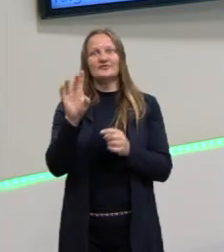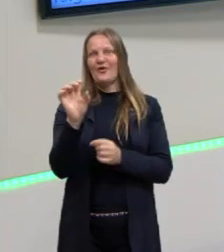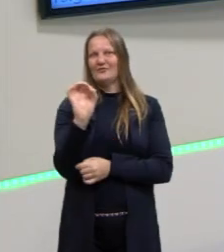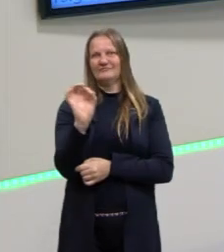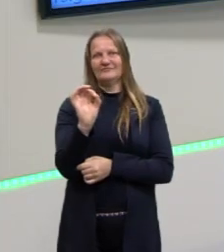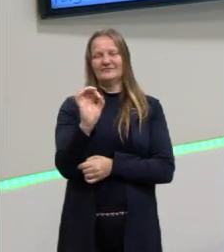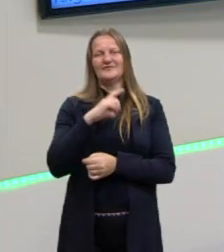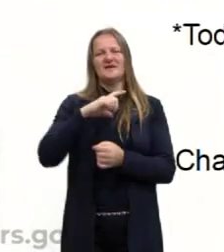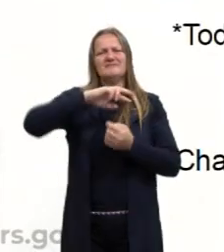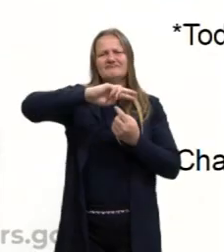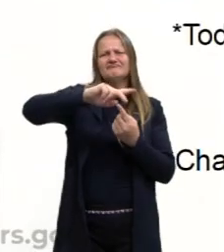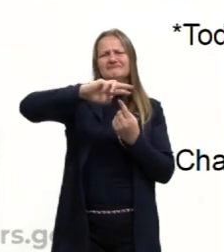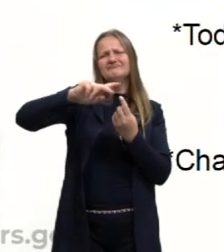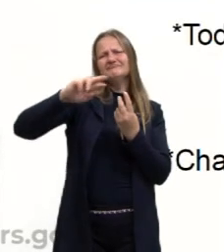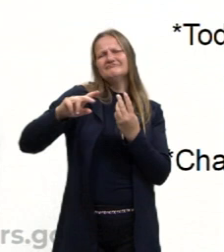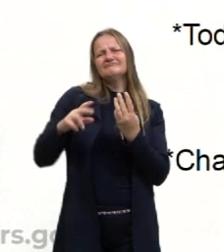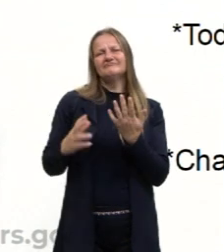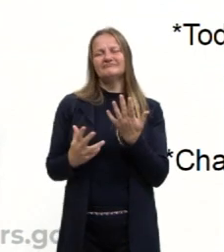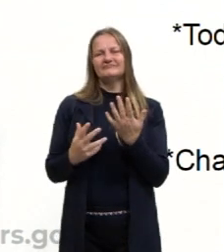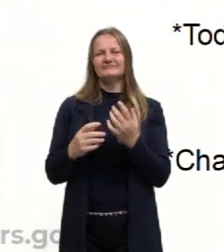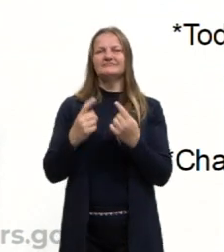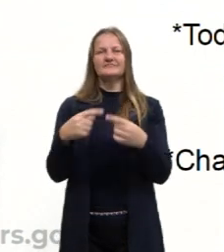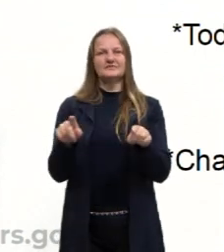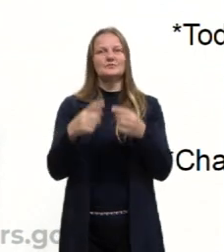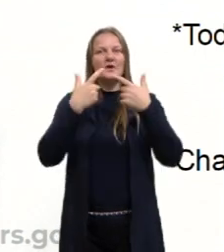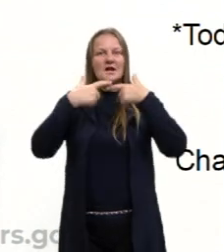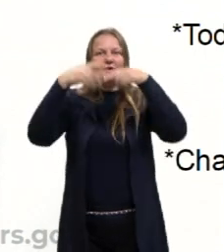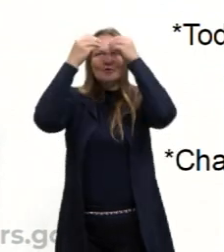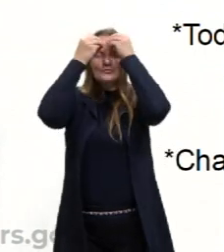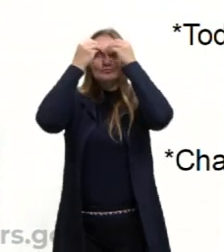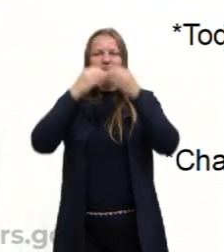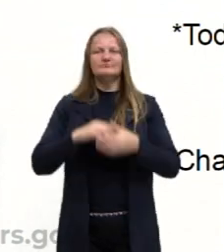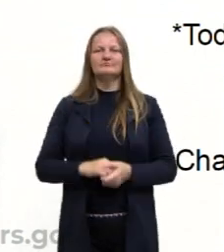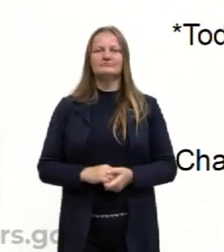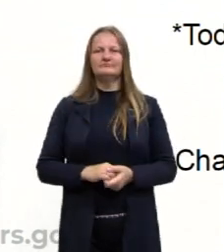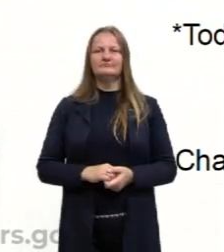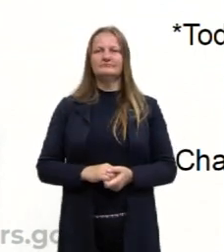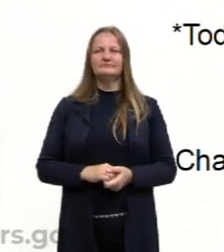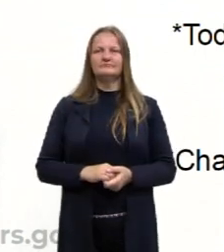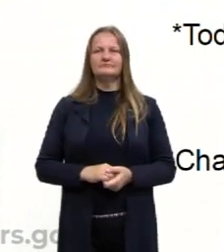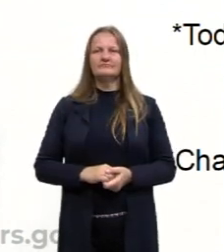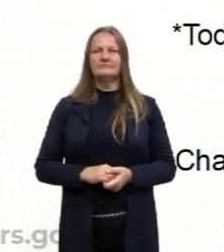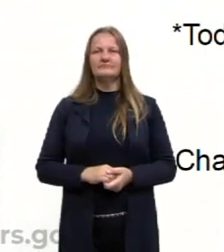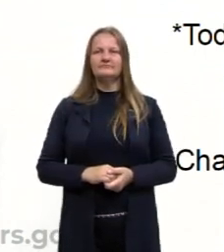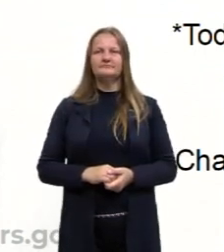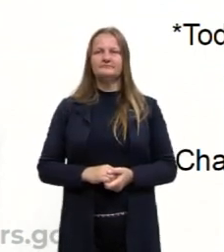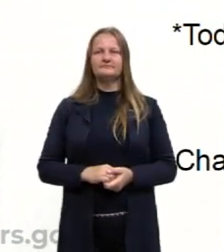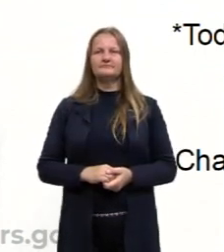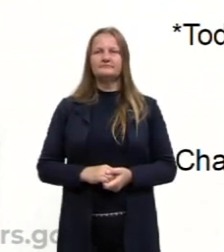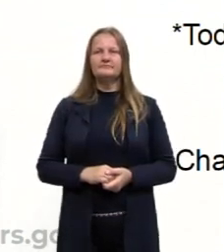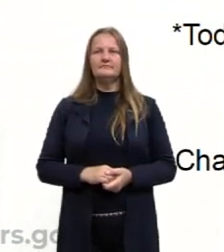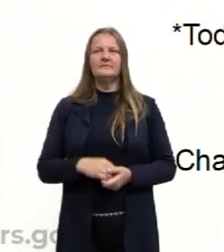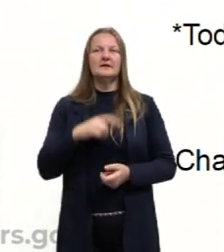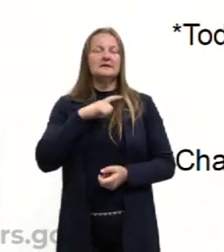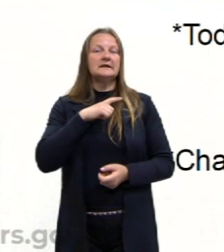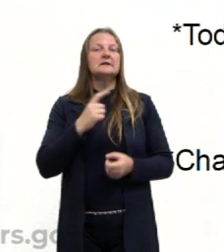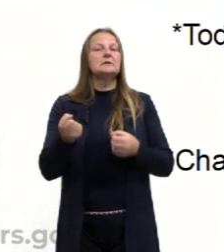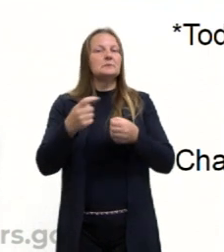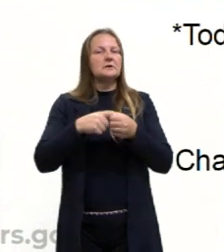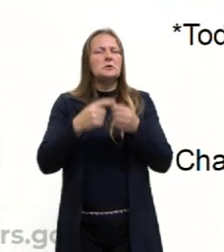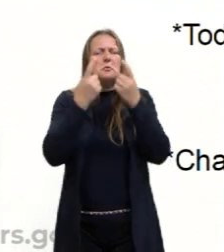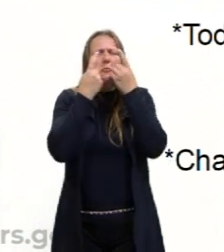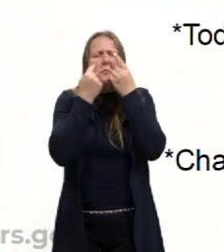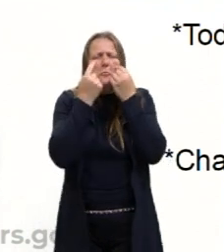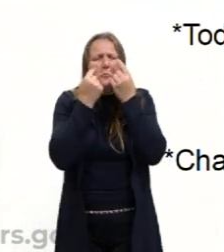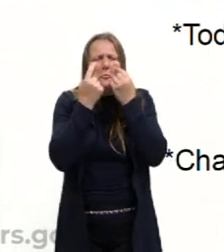restringe apenas isso nós temos várias formas de linguagem para nos expressarmos né aí volta a questão do